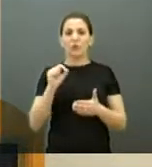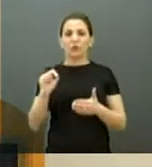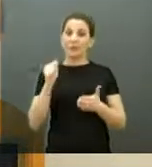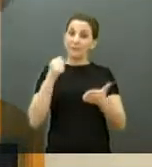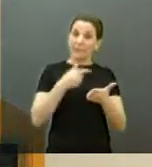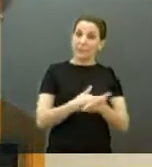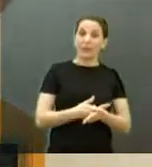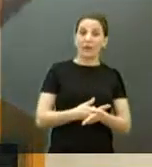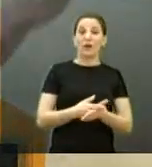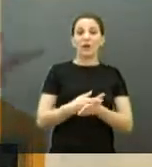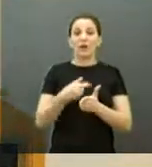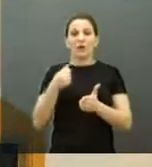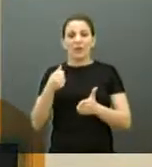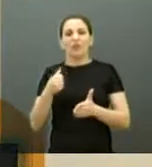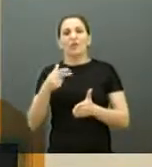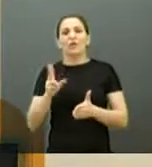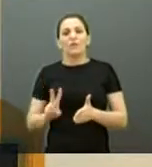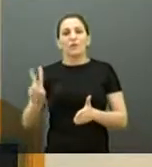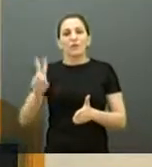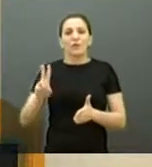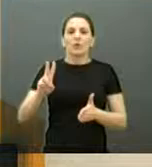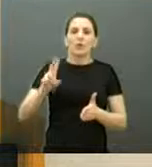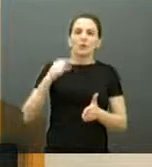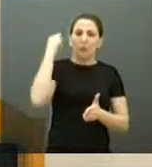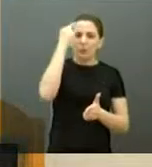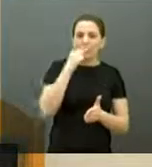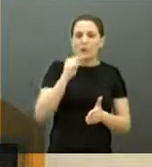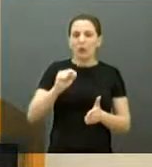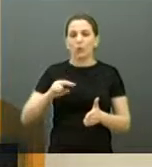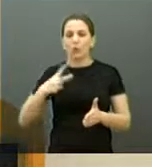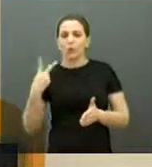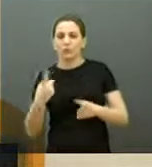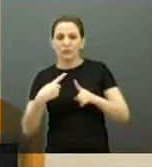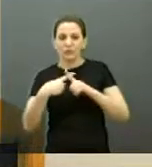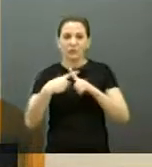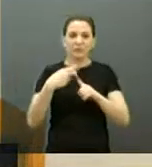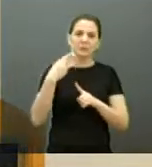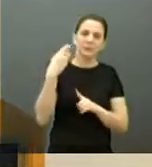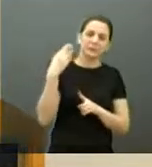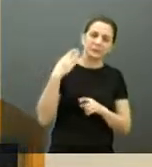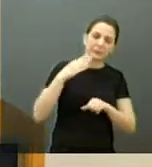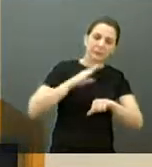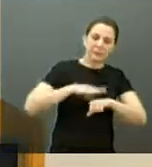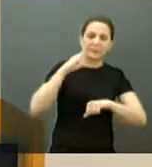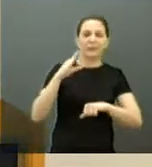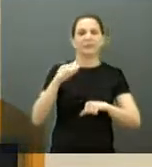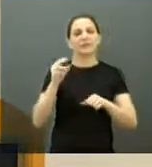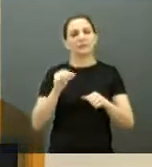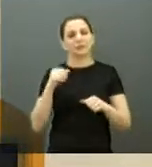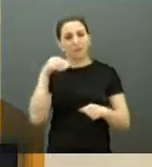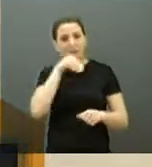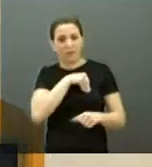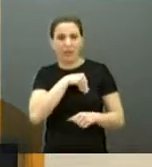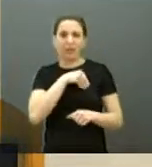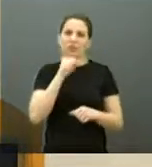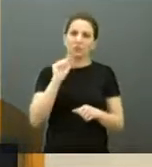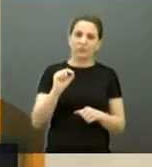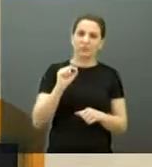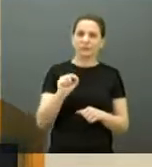valor do plantão o dobro do que a prefeitura hoje paga? Então, assim, eu acho que existem muitas questões que precisam